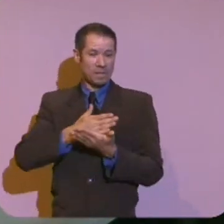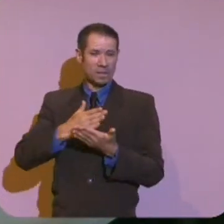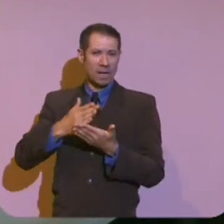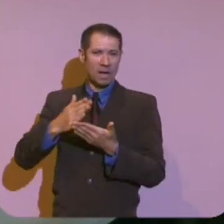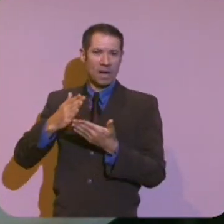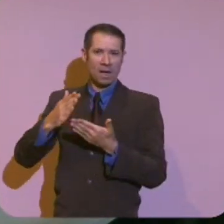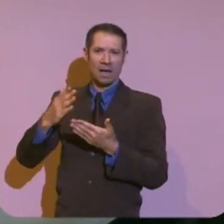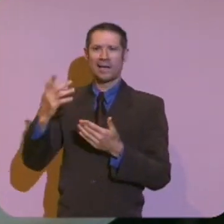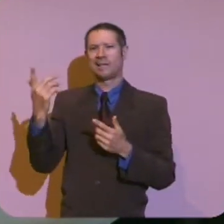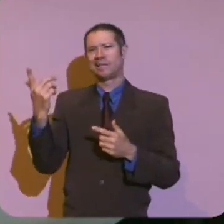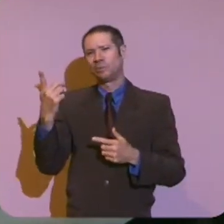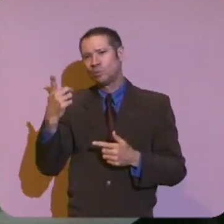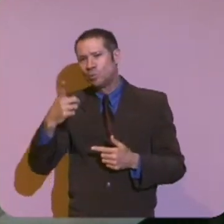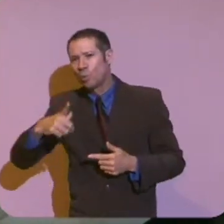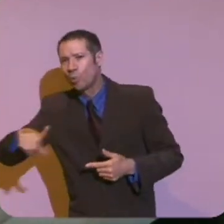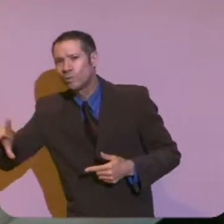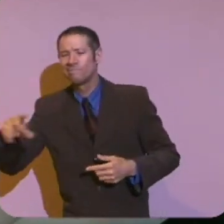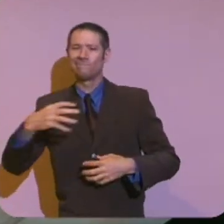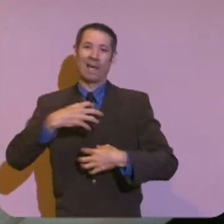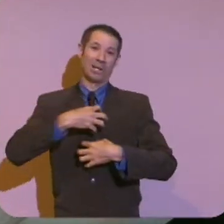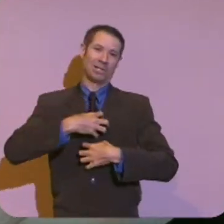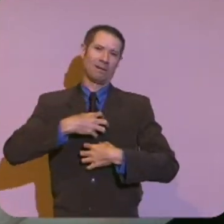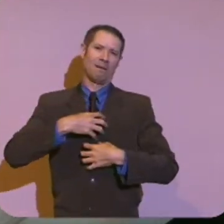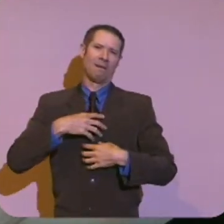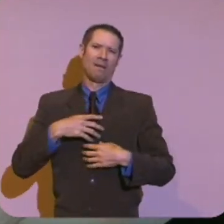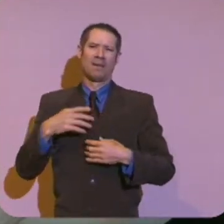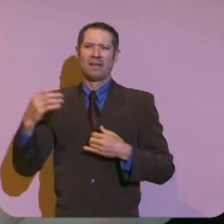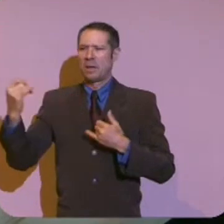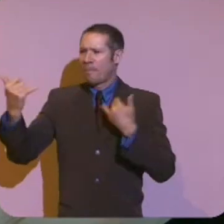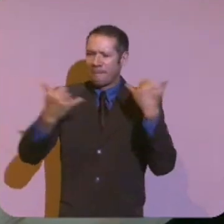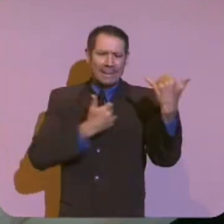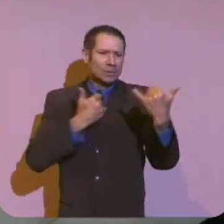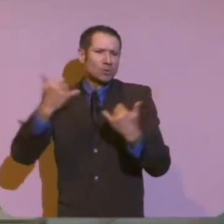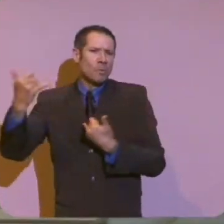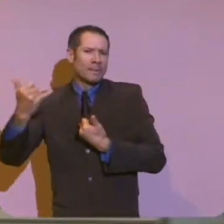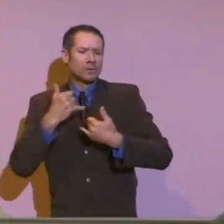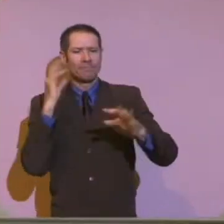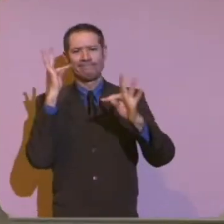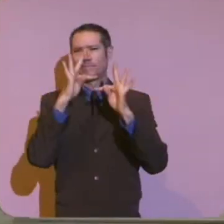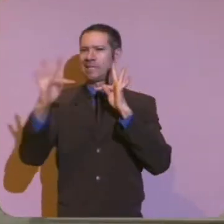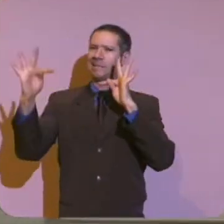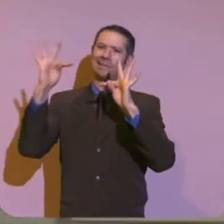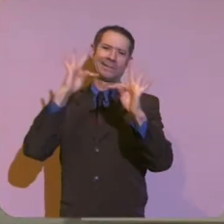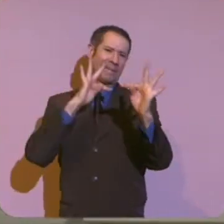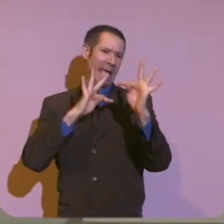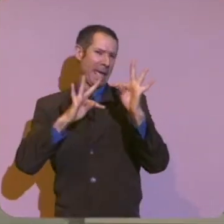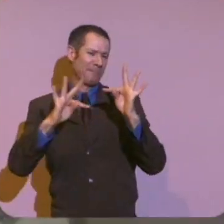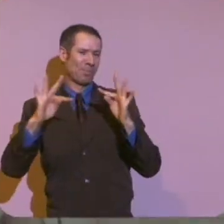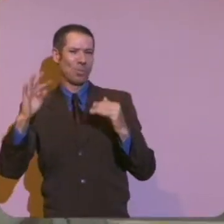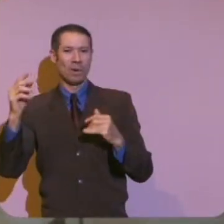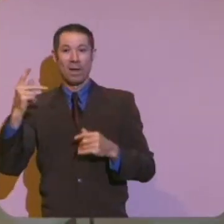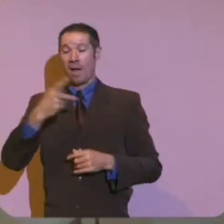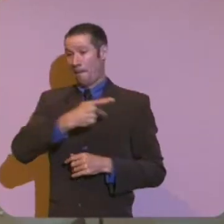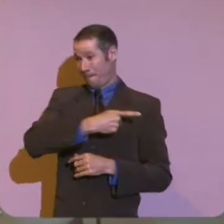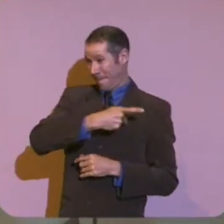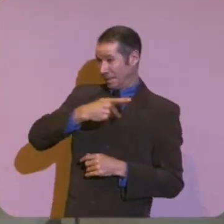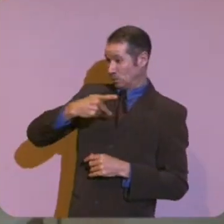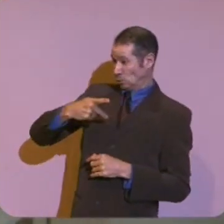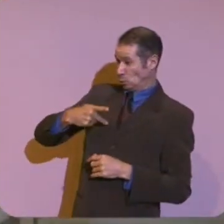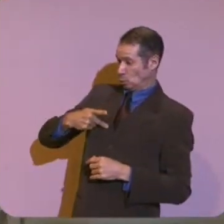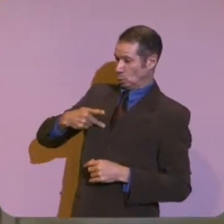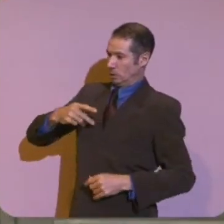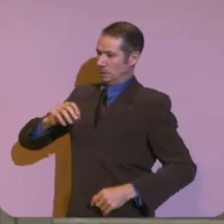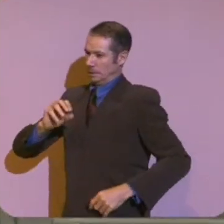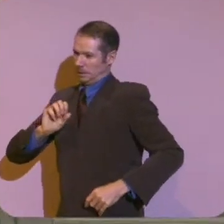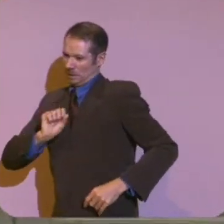não tem outro jeito. Eu cansei de ouvir pessoas que, dando seu testemunho para mim, diziam assim: pastor, eu tinha tanta